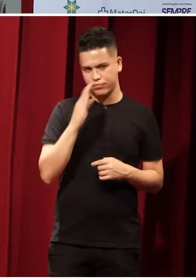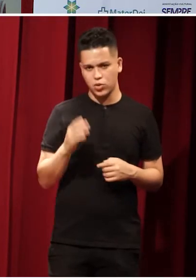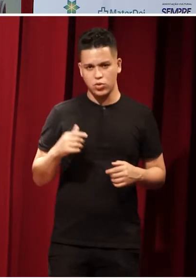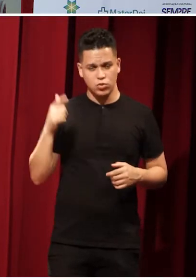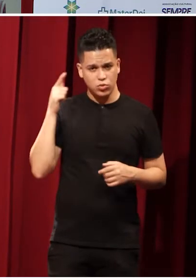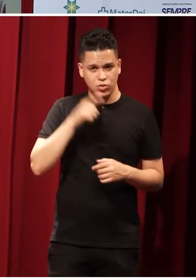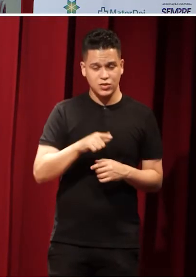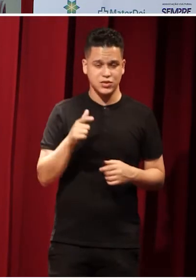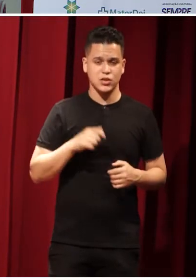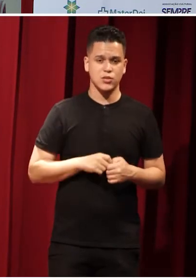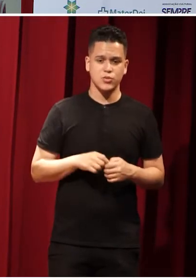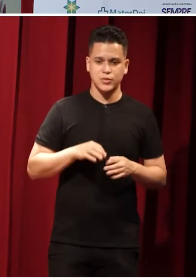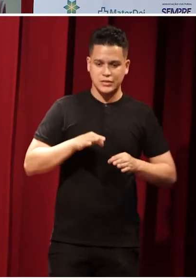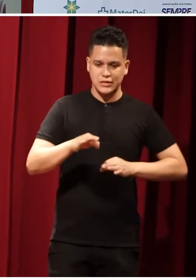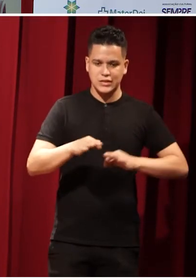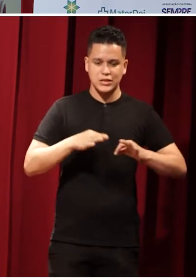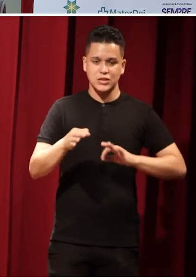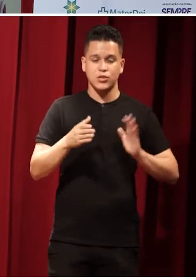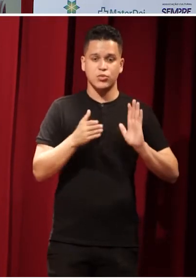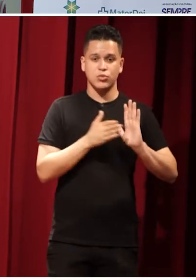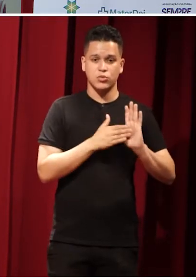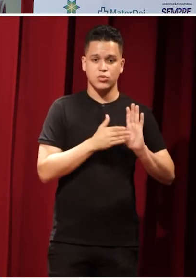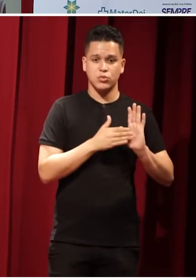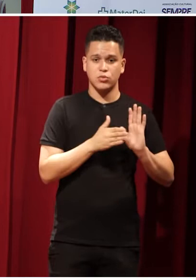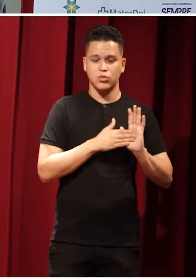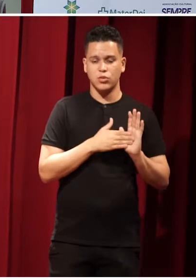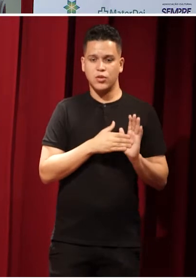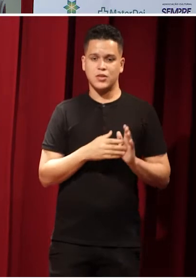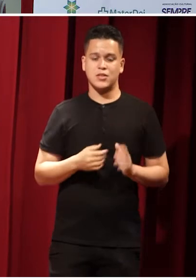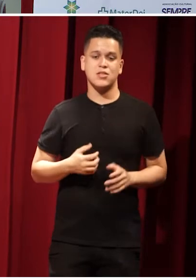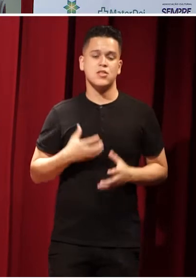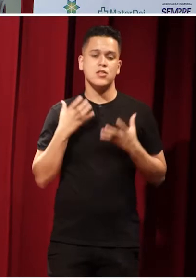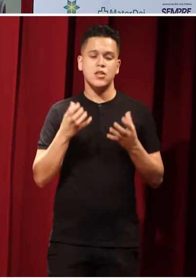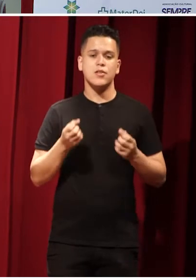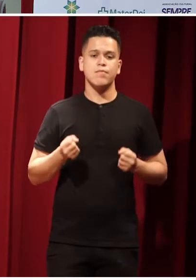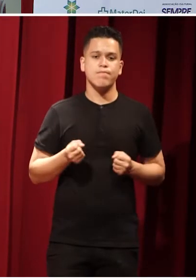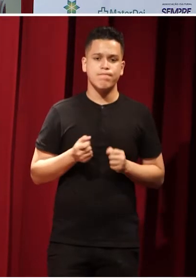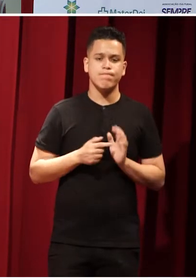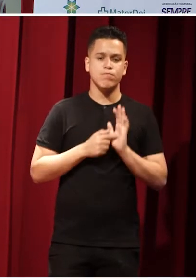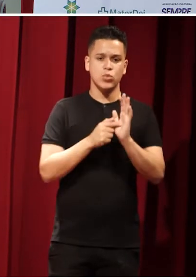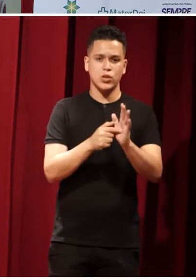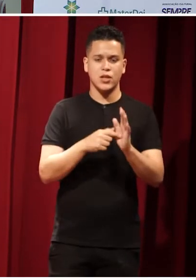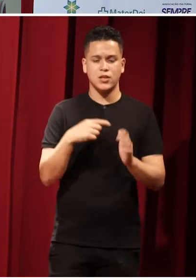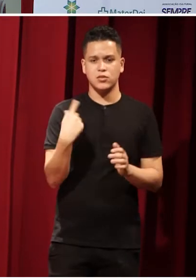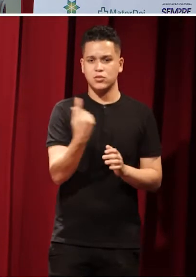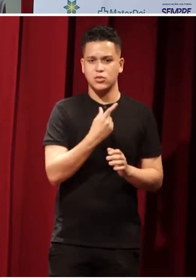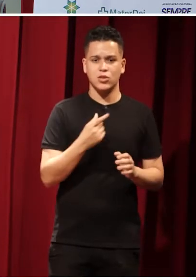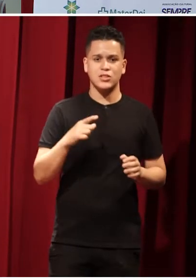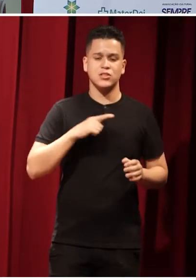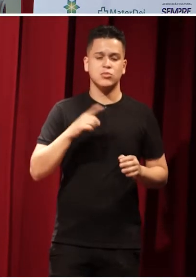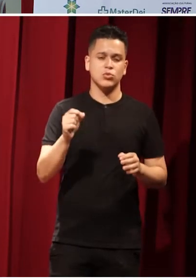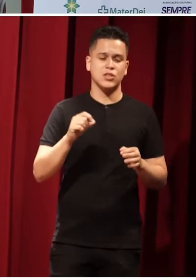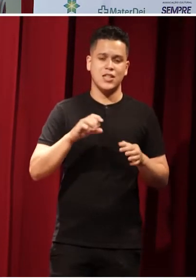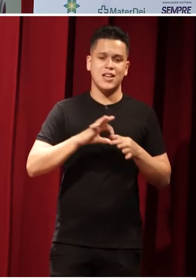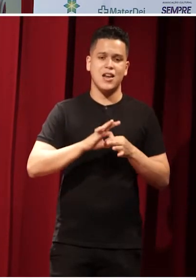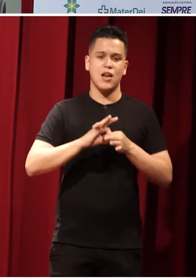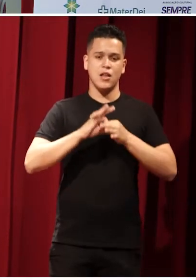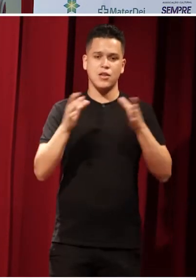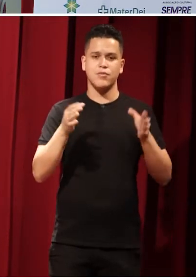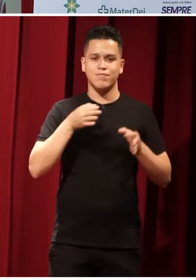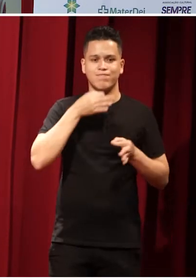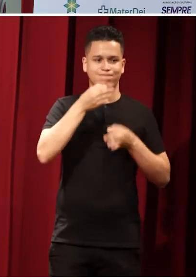internacional como expressão do multilateralismo democrático. Quer dizer, esses